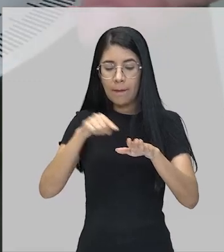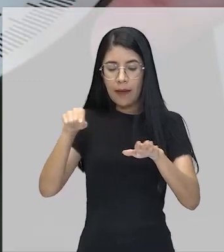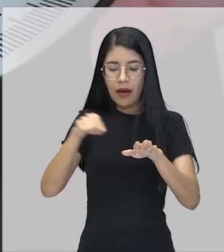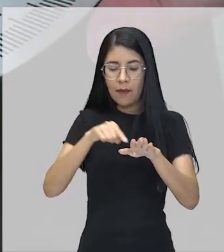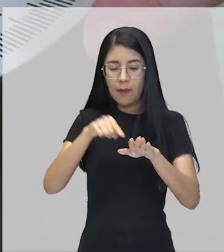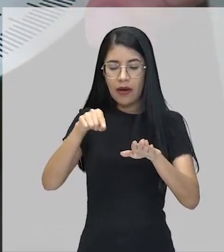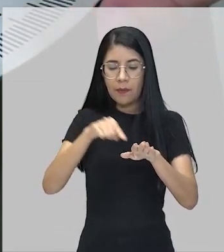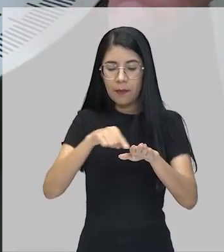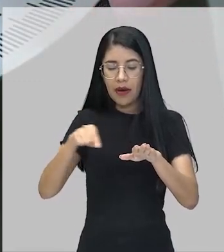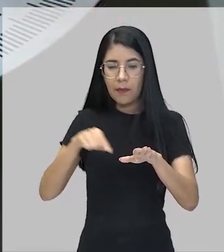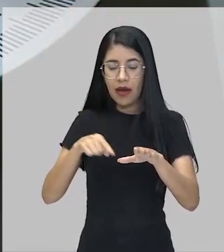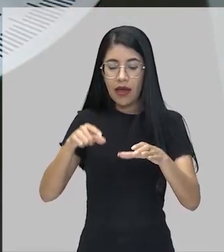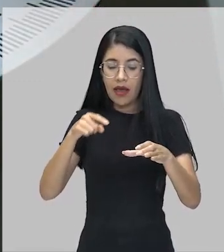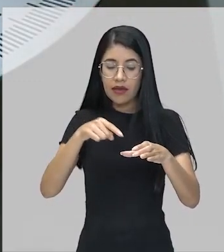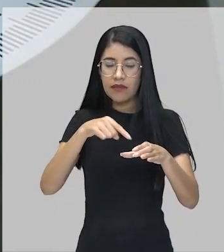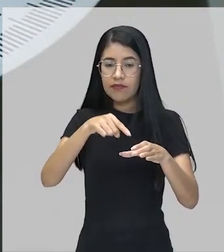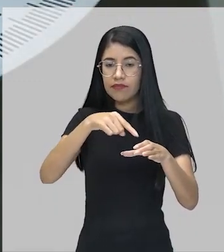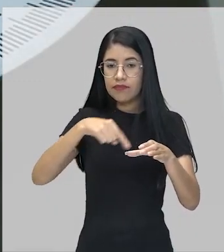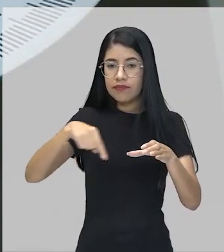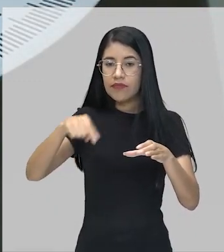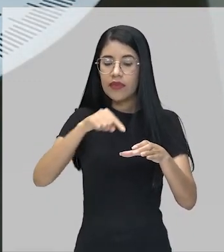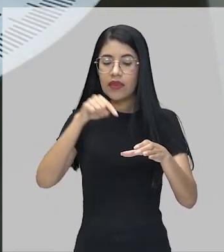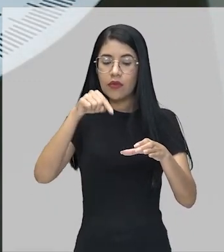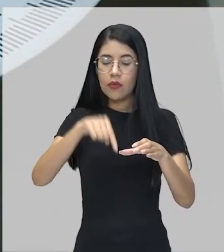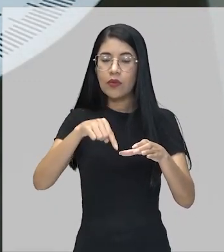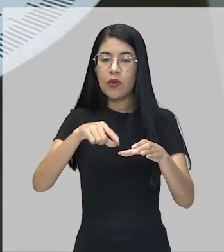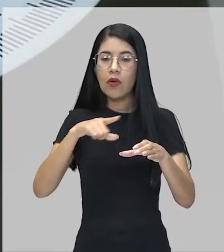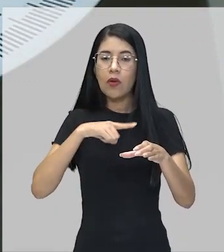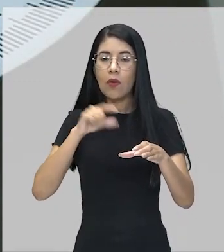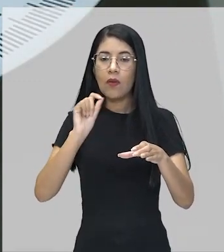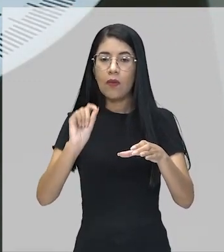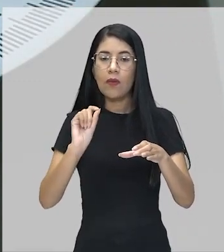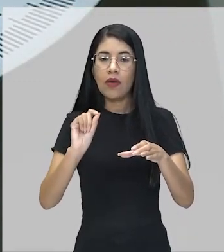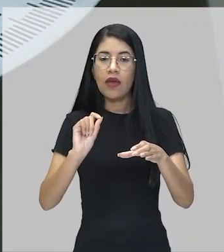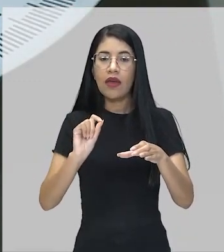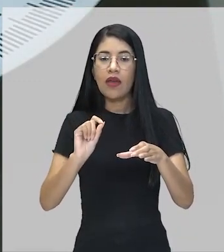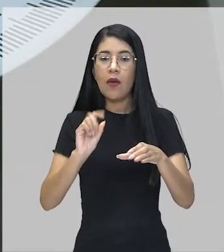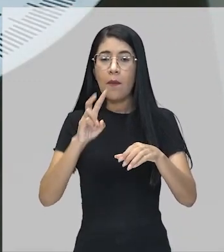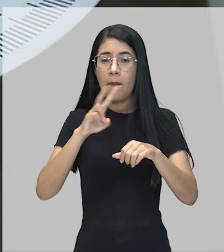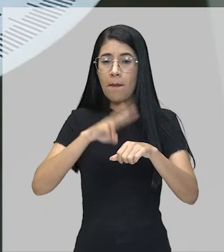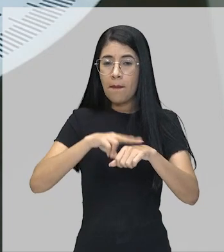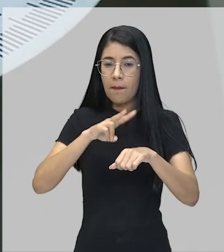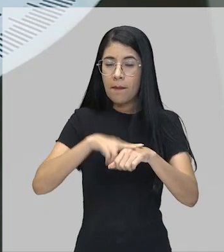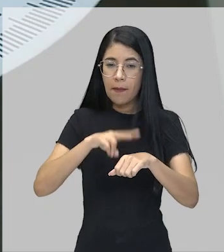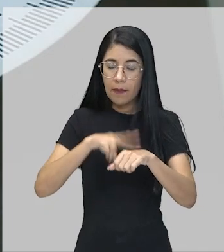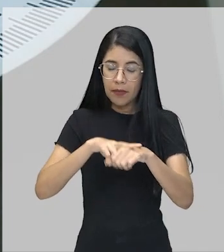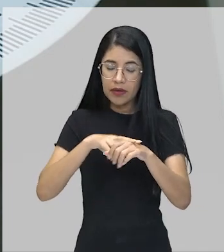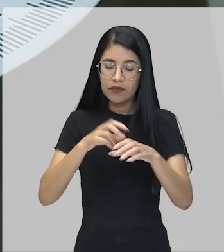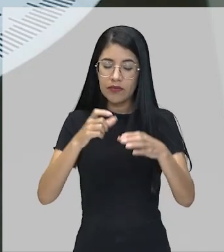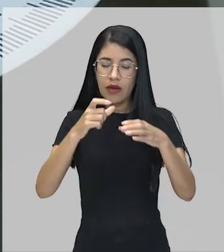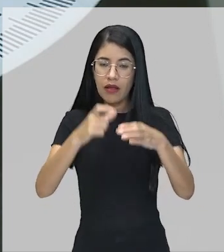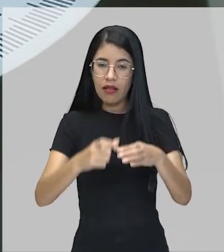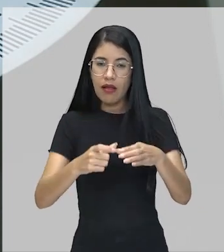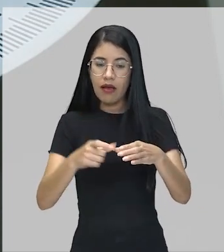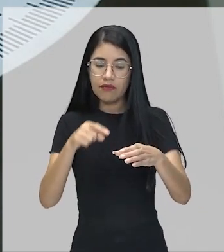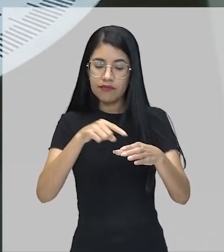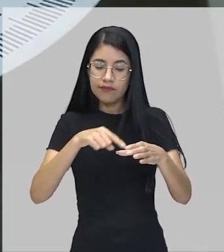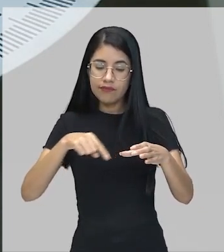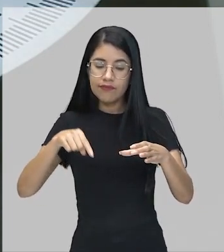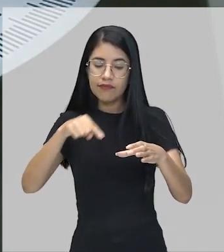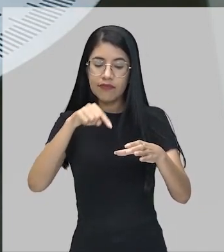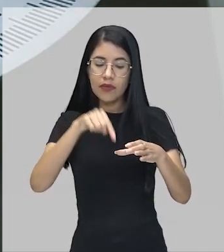círculo graduado, nós vamos colocar uma pequena placa de acrílico. Essa placa de acrílico ela tem a forma